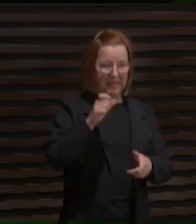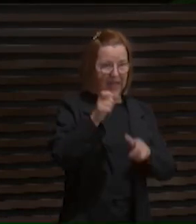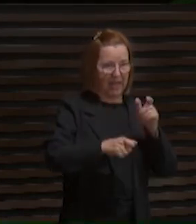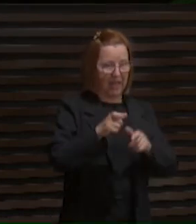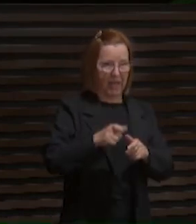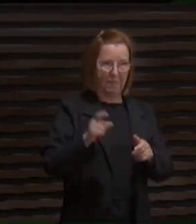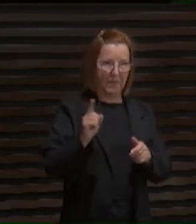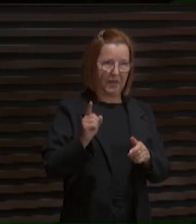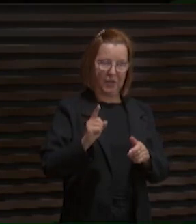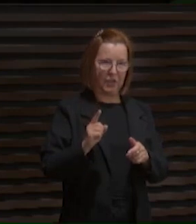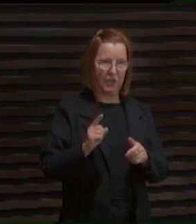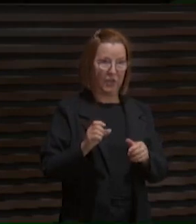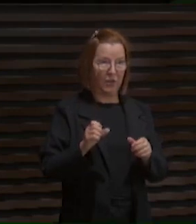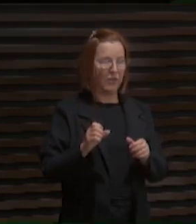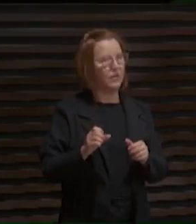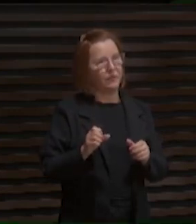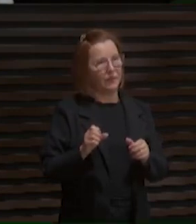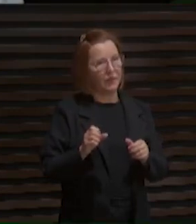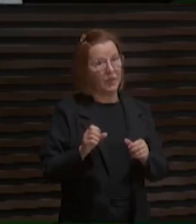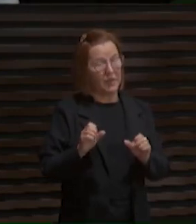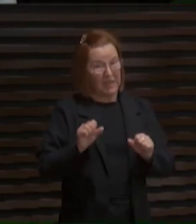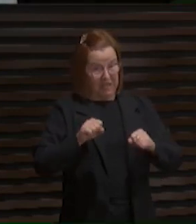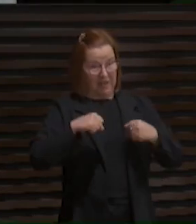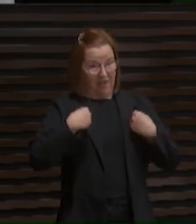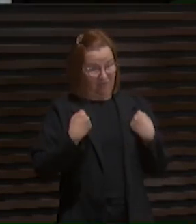você fazer isso com os membros do seu próprio corpo.